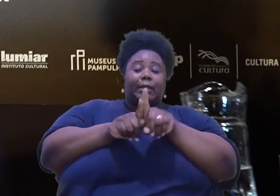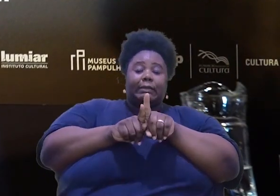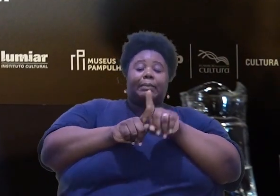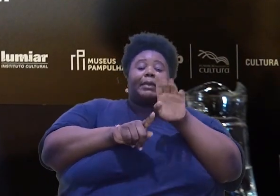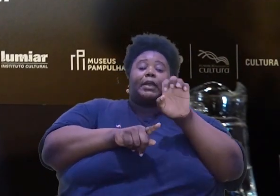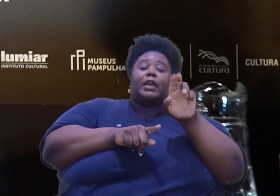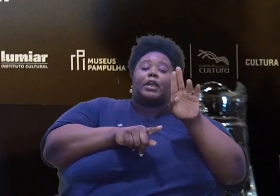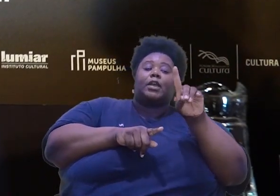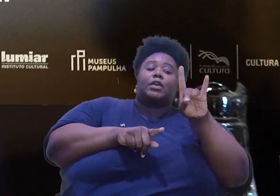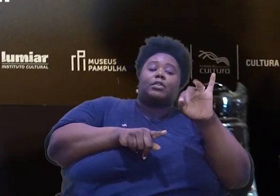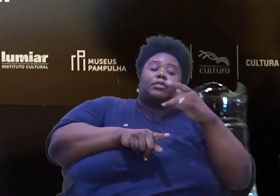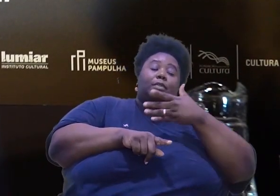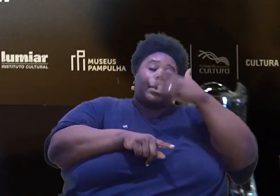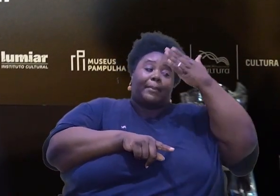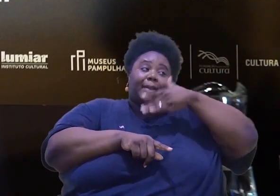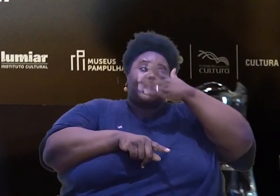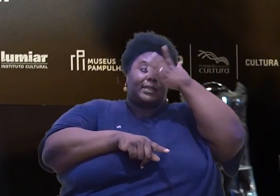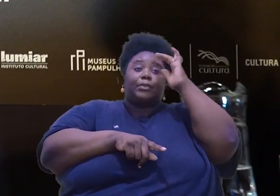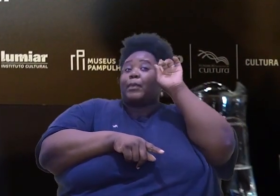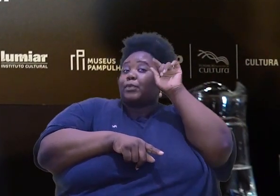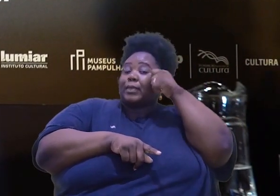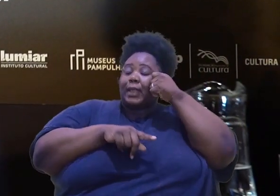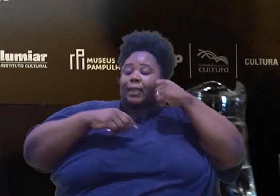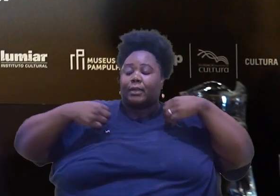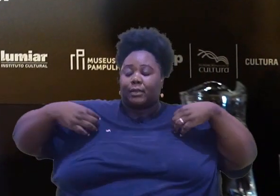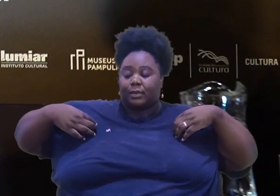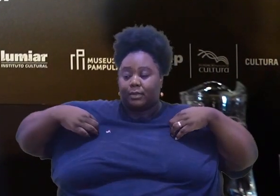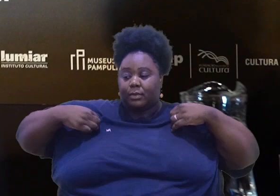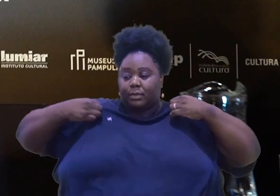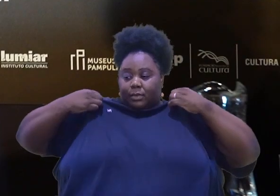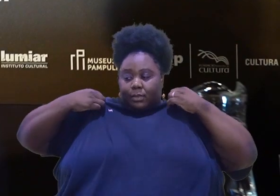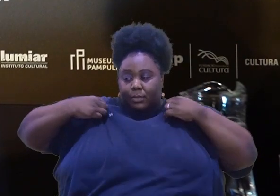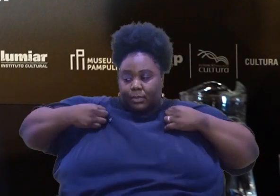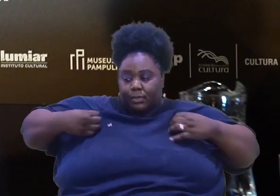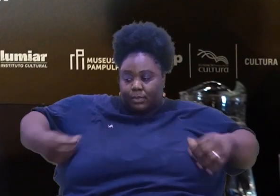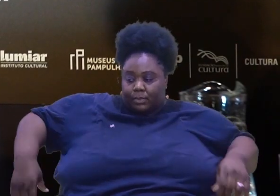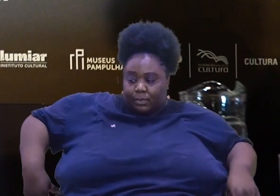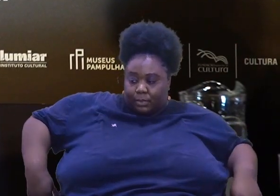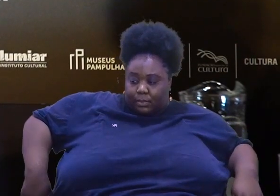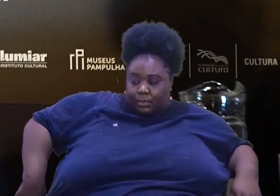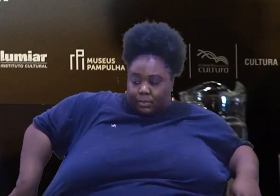a presença de pessoas negras, mas